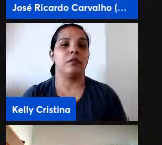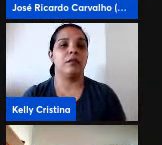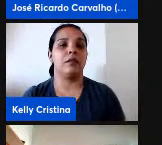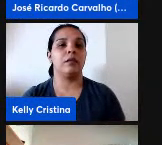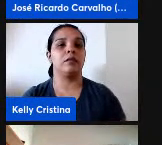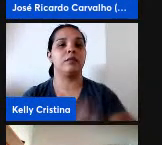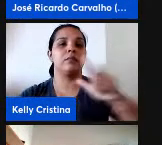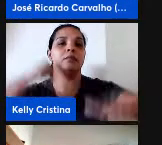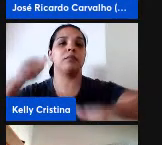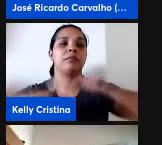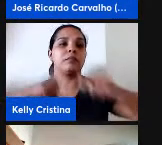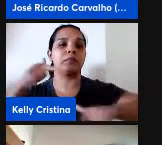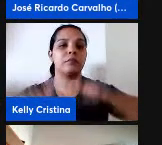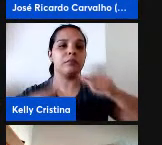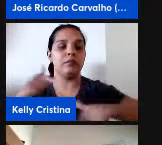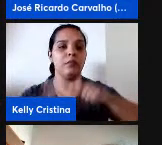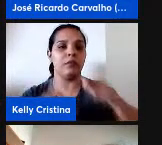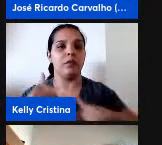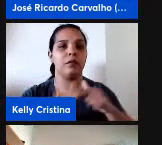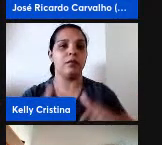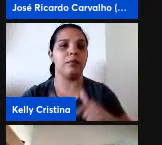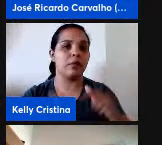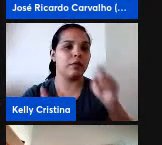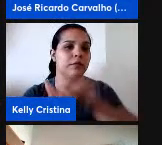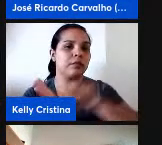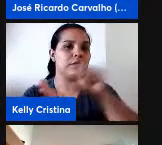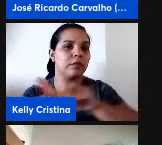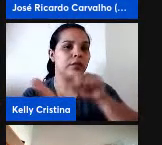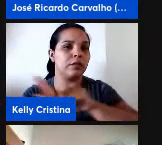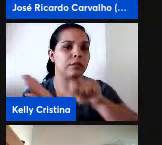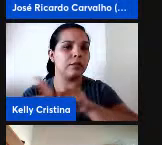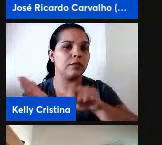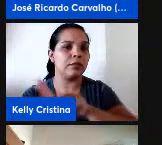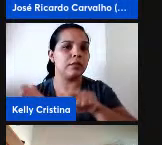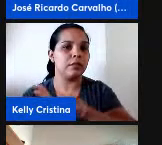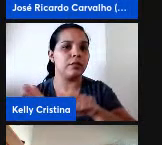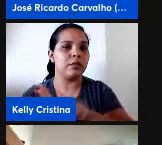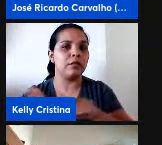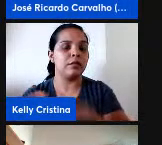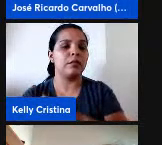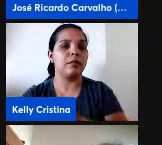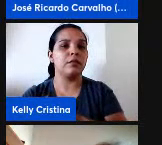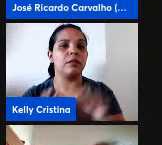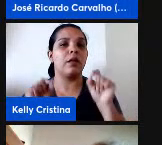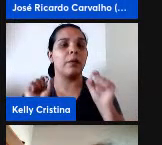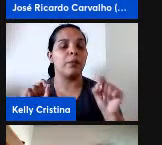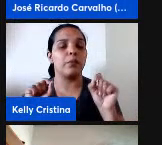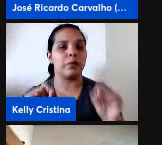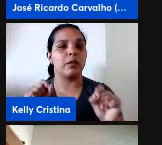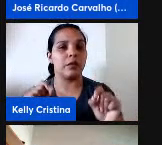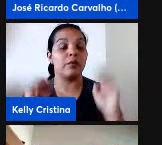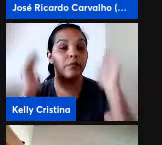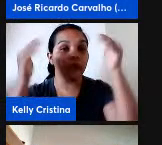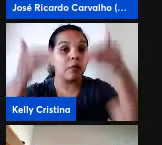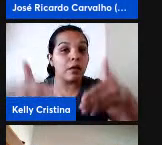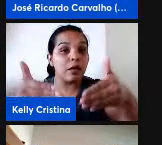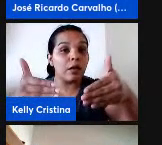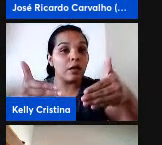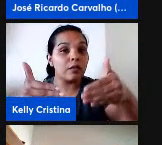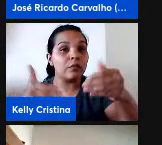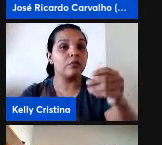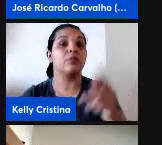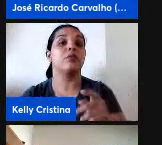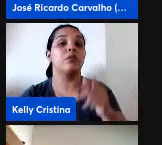trabalho da redação, o trabalho da escrita, está muito calcado no produto e pouco